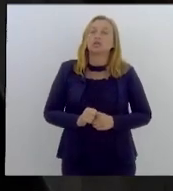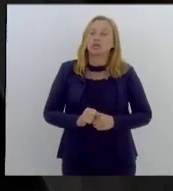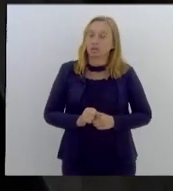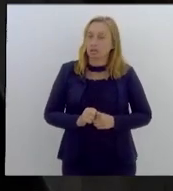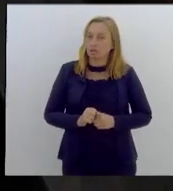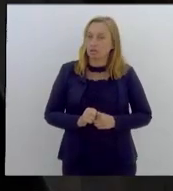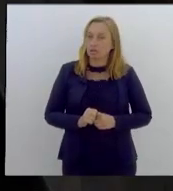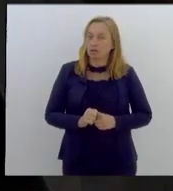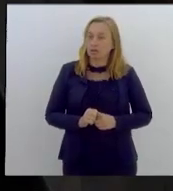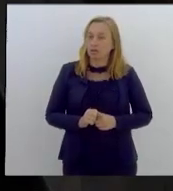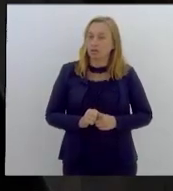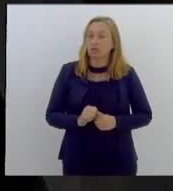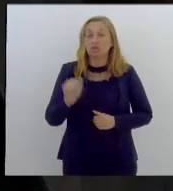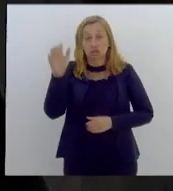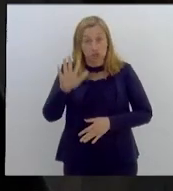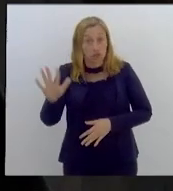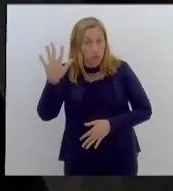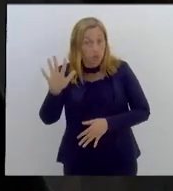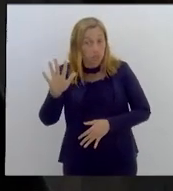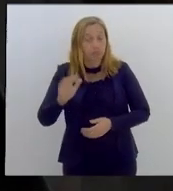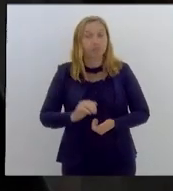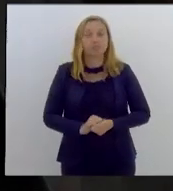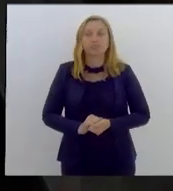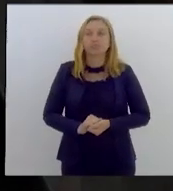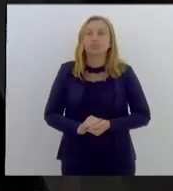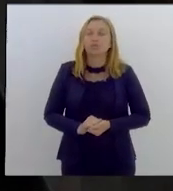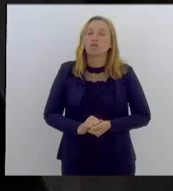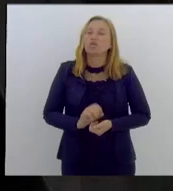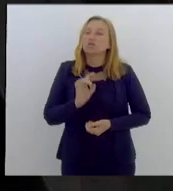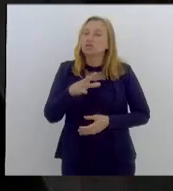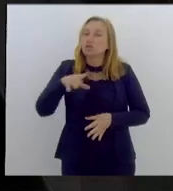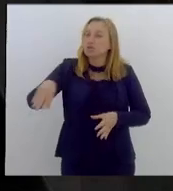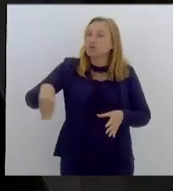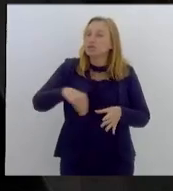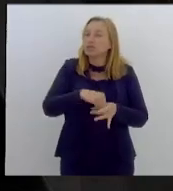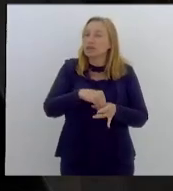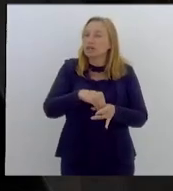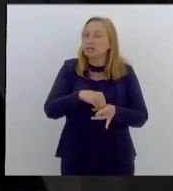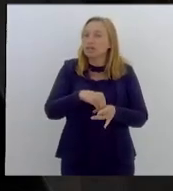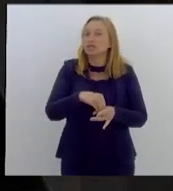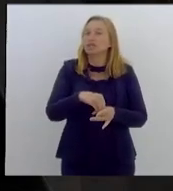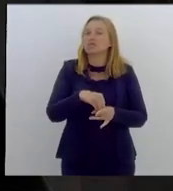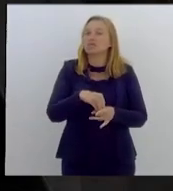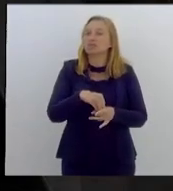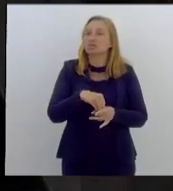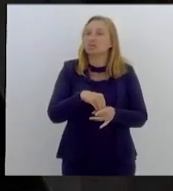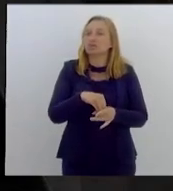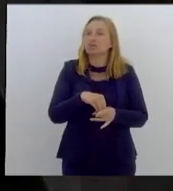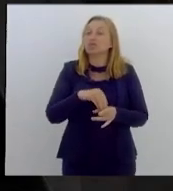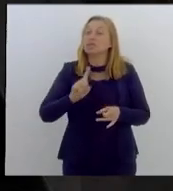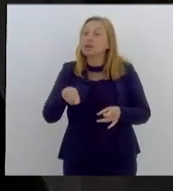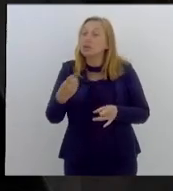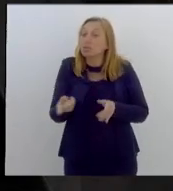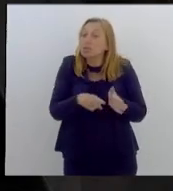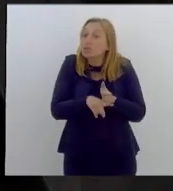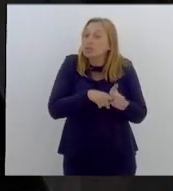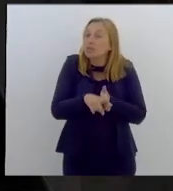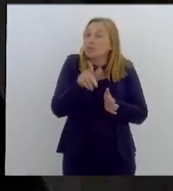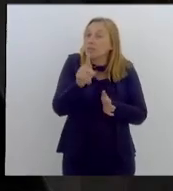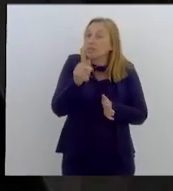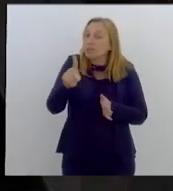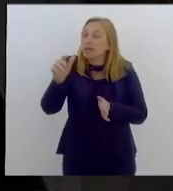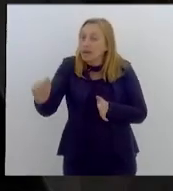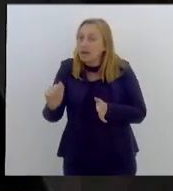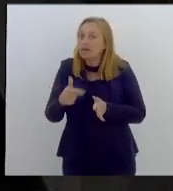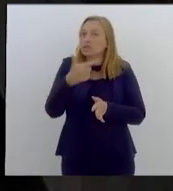num termo de repercussão geral, que só entraria em vigor depois da revisão do PPA